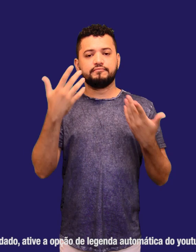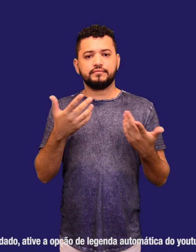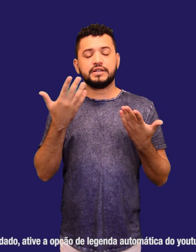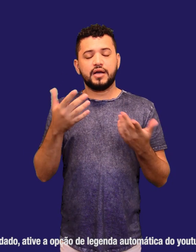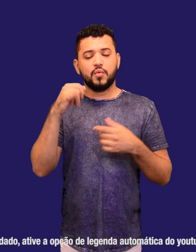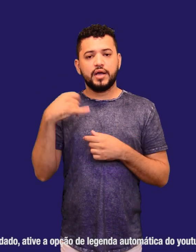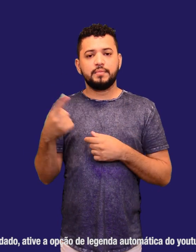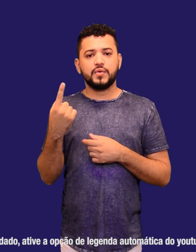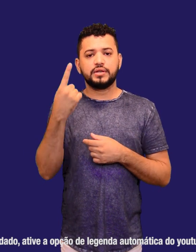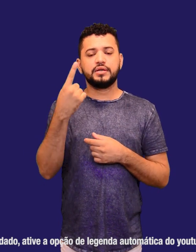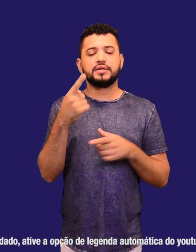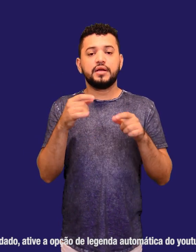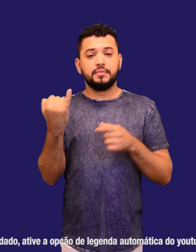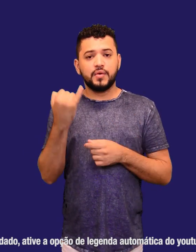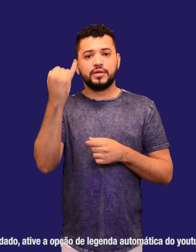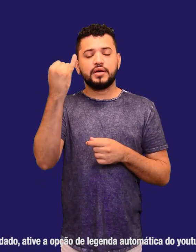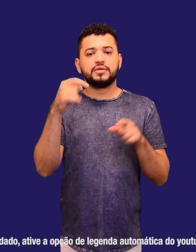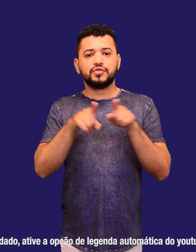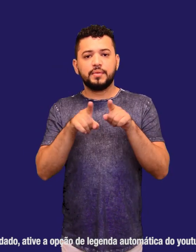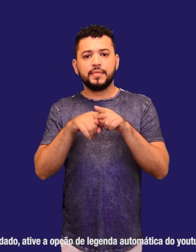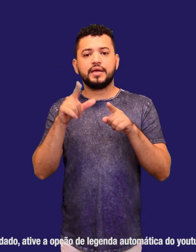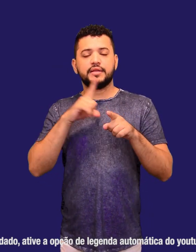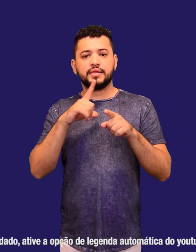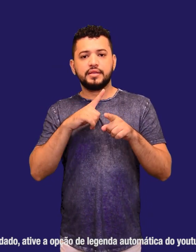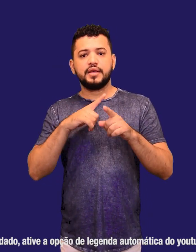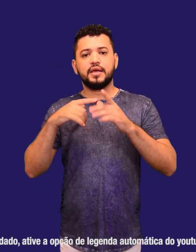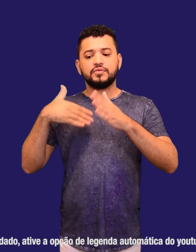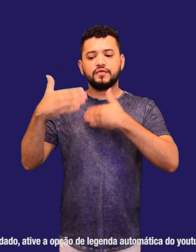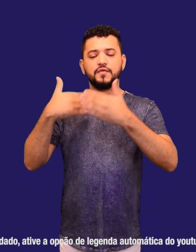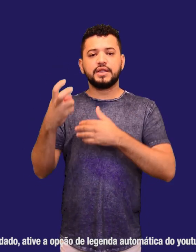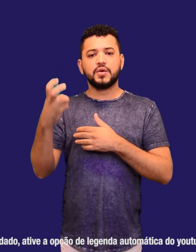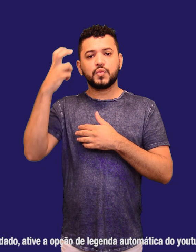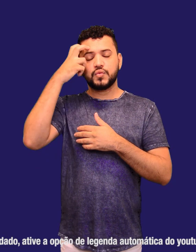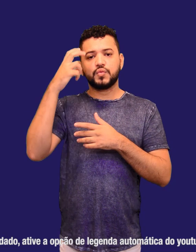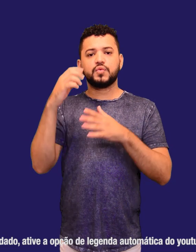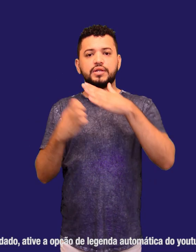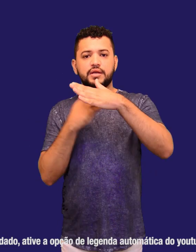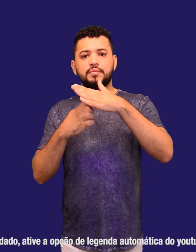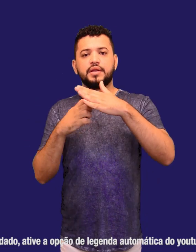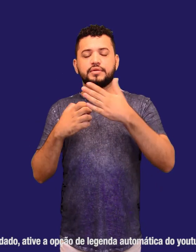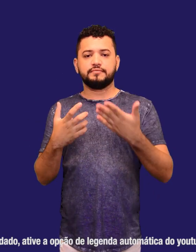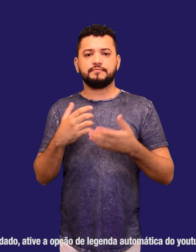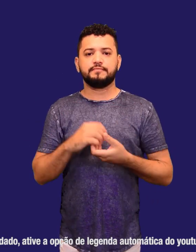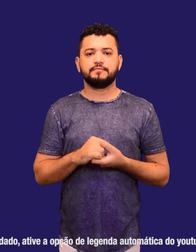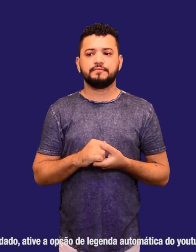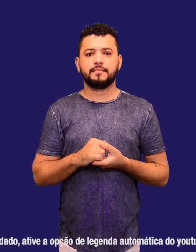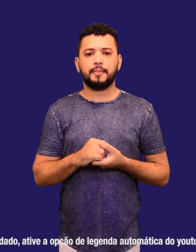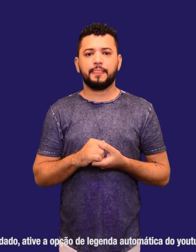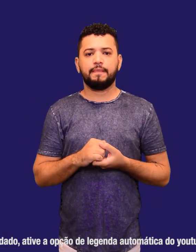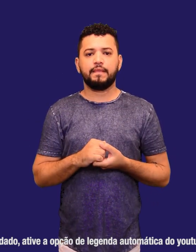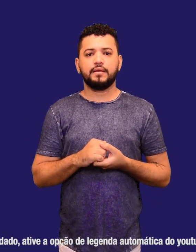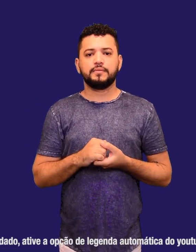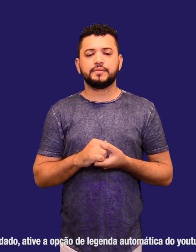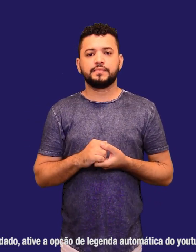até para ele se aderir realmente à cultura ali da empresa e a uma vaga que seja realmente do interesse dele. Muito bom. Para a gente encerrar,